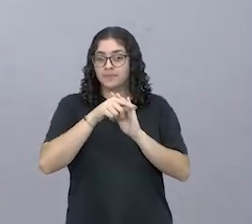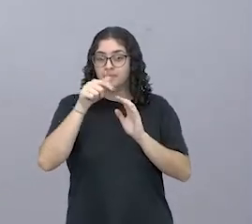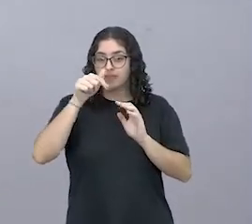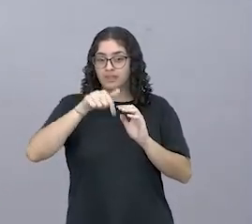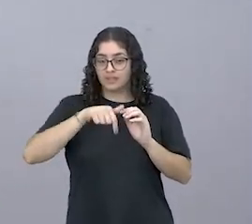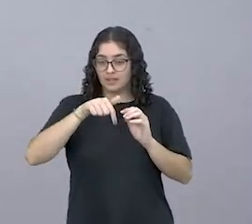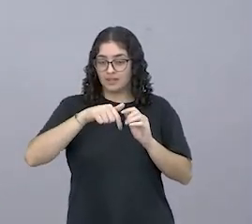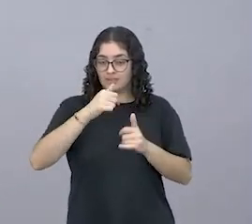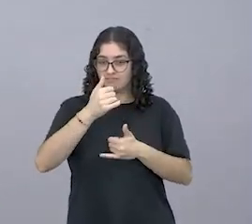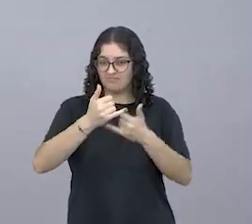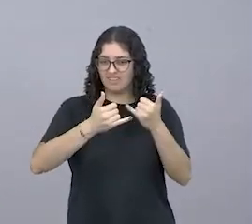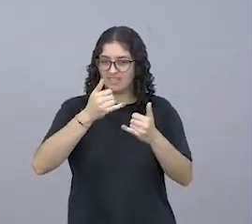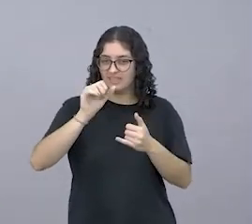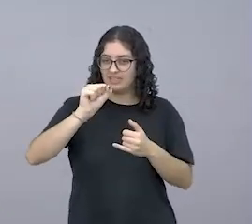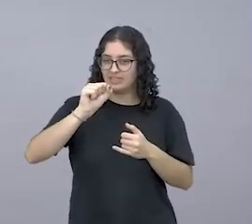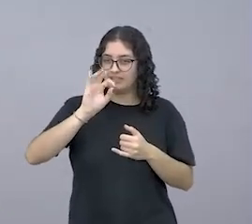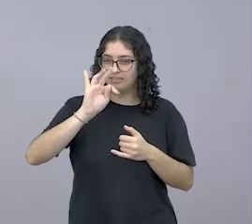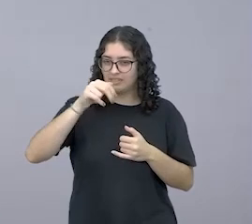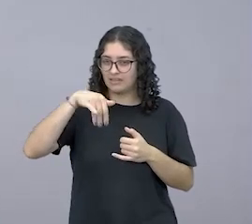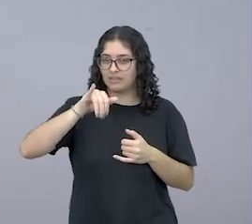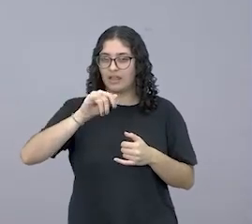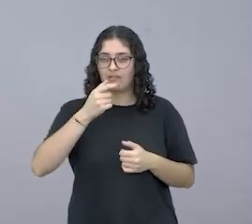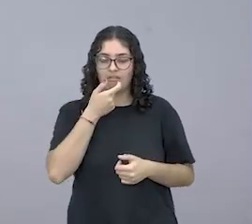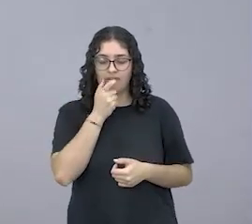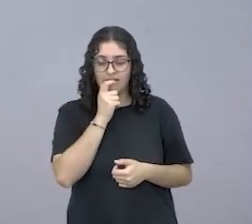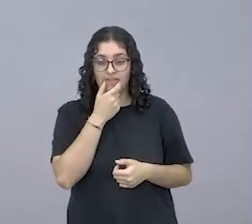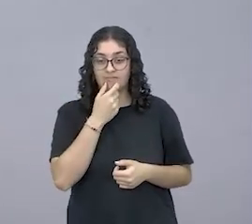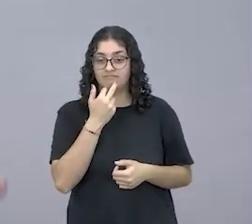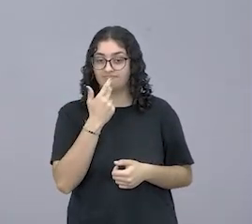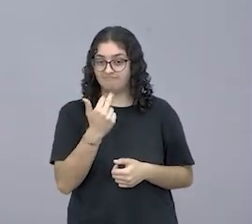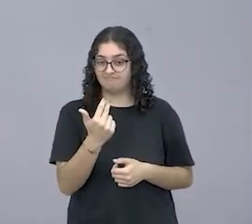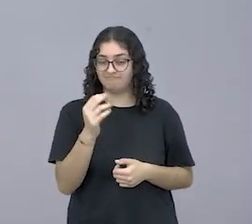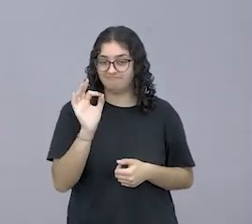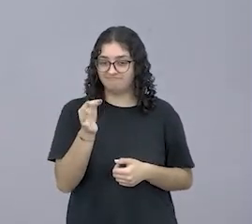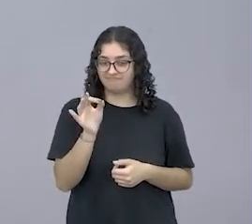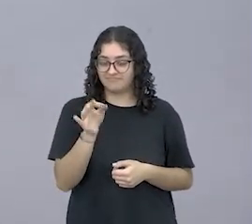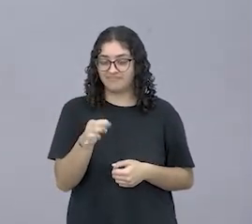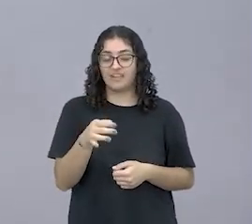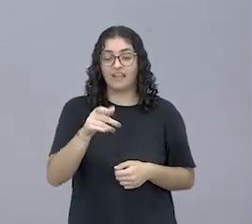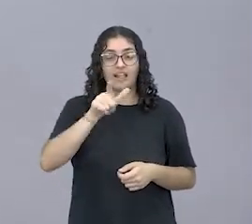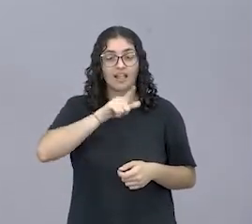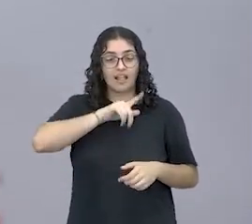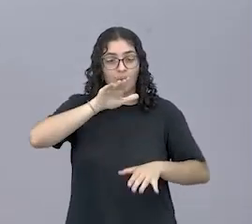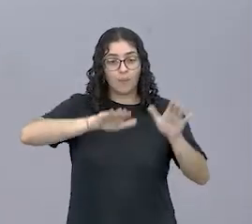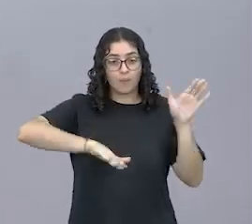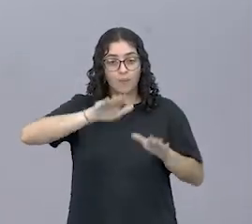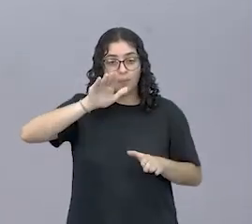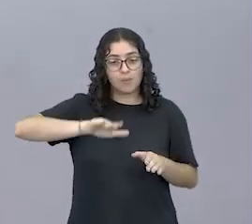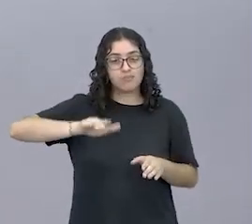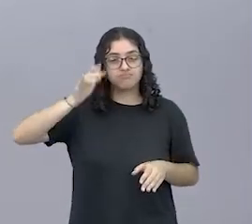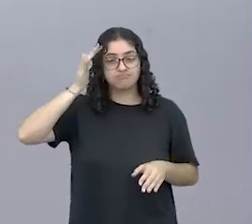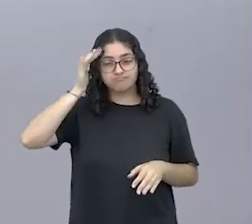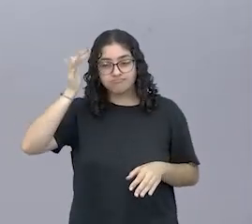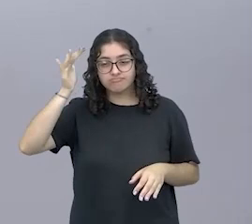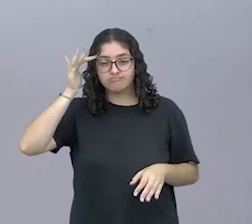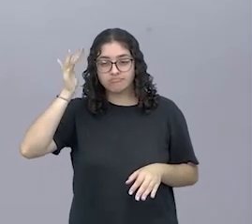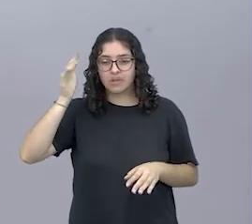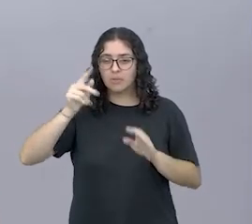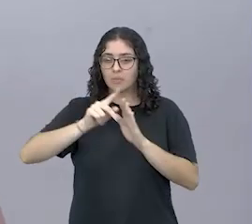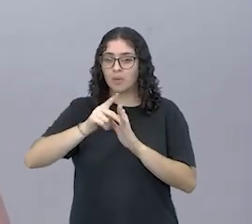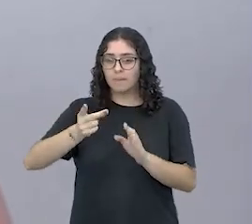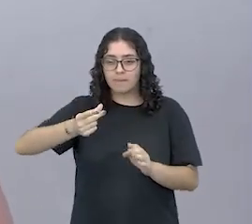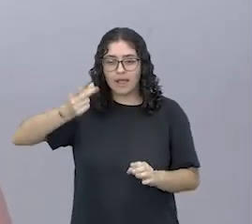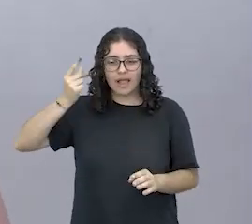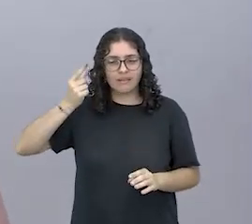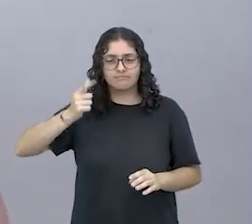STEAM, né? Uhum. E só lembrando que em alguns teóricos, né, mais antigos, não tinha